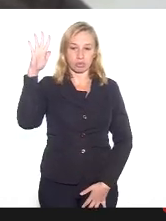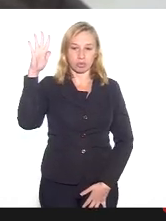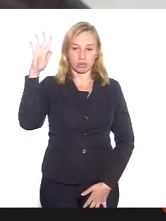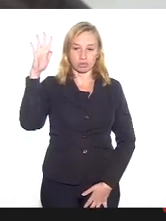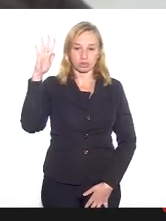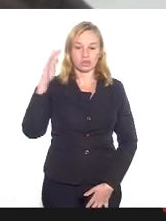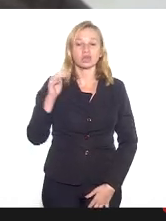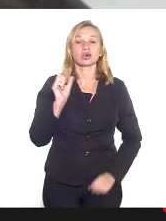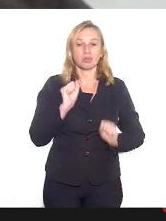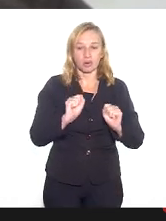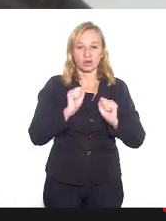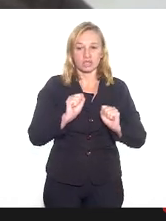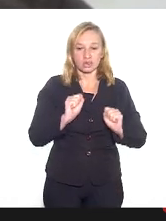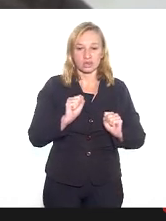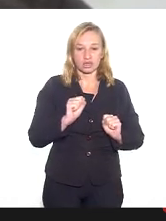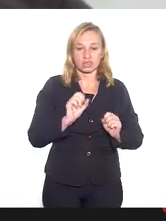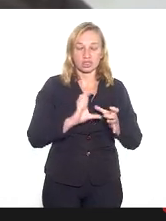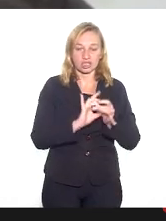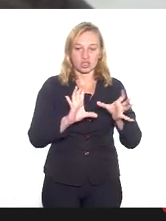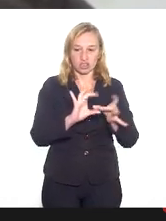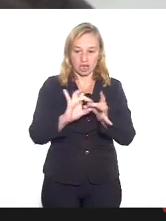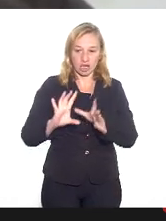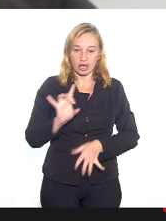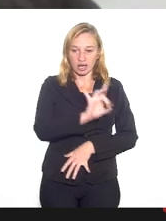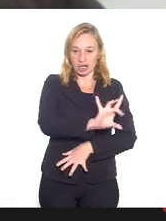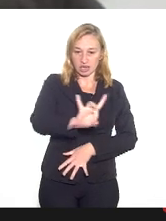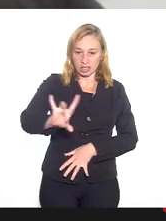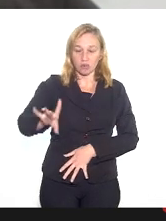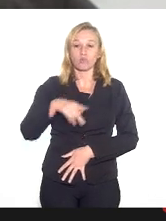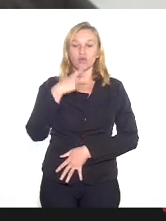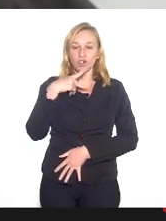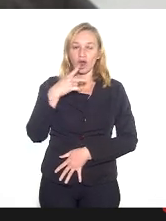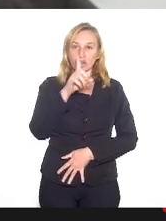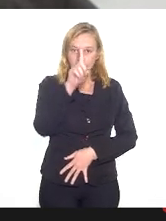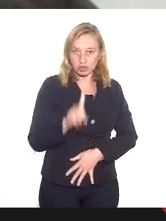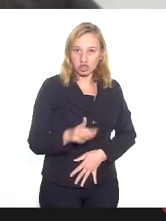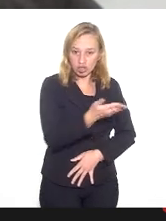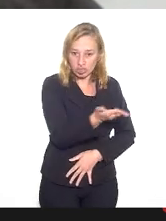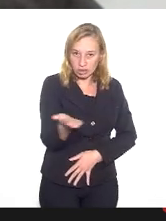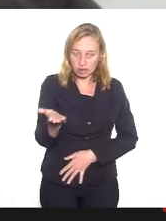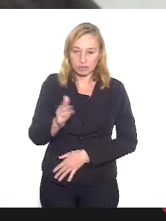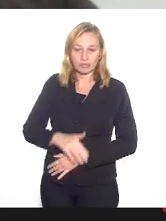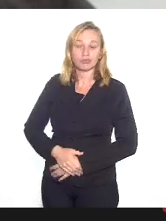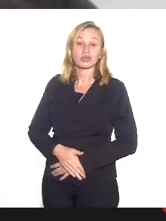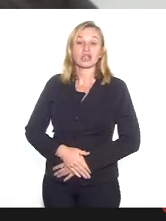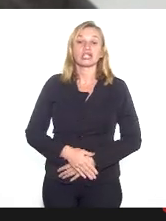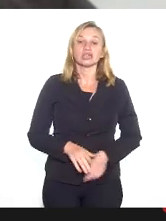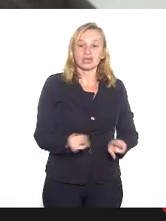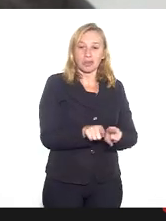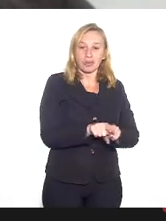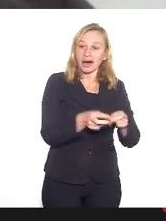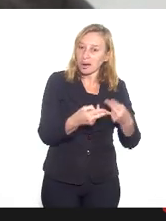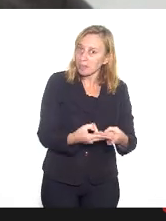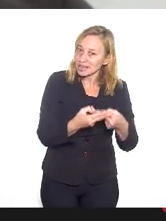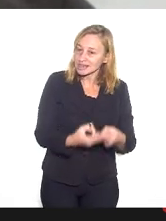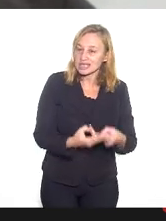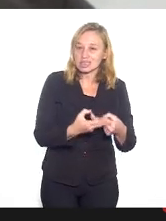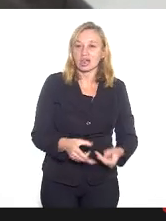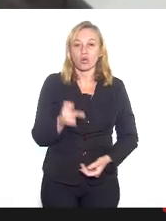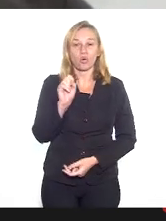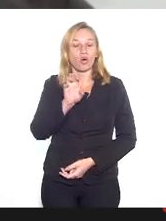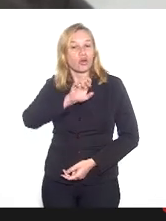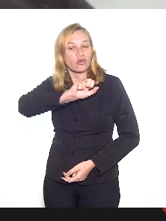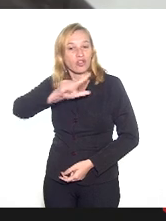da melhor forma possível, dar dinamismo aí, obviamente garantindo o direito de fala de todos. Agradecer a paciência do Coronel